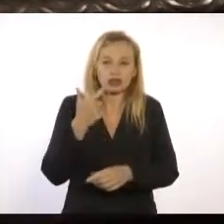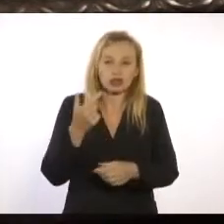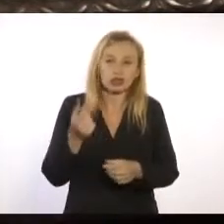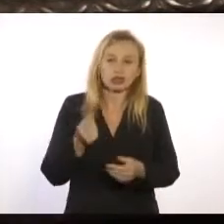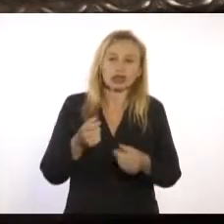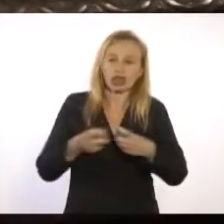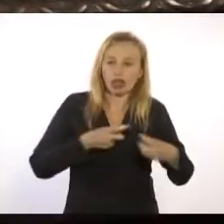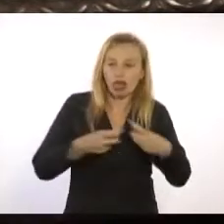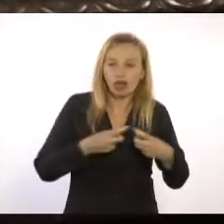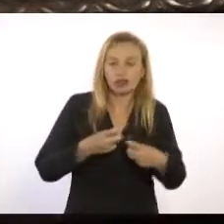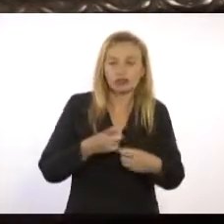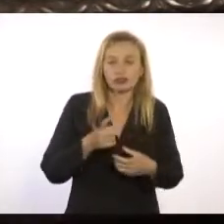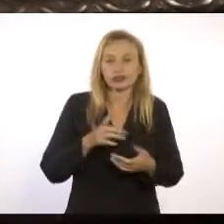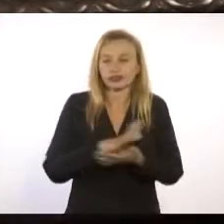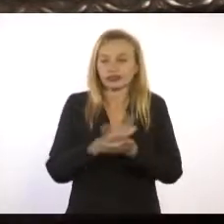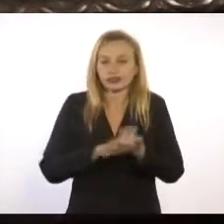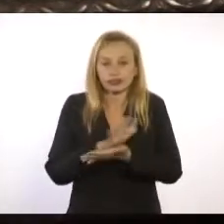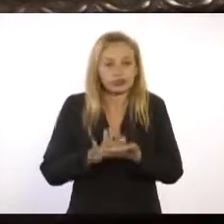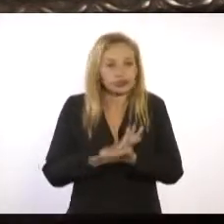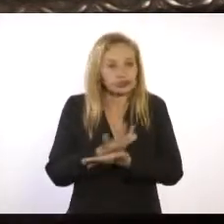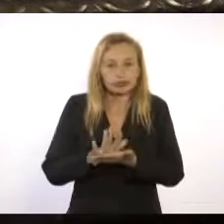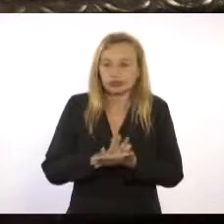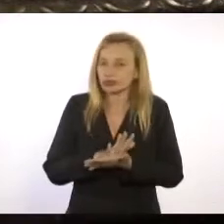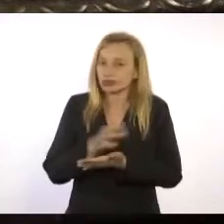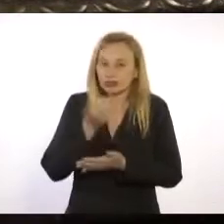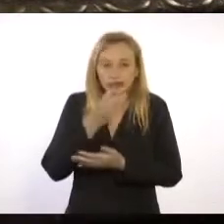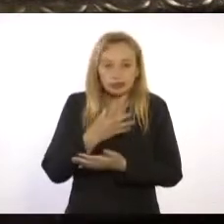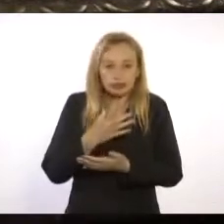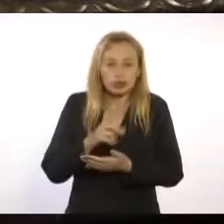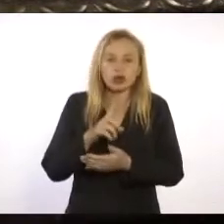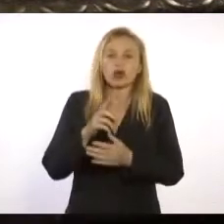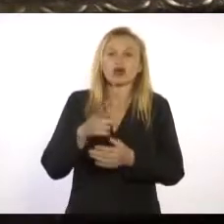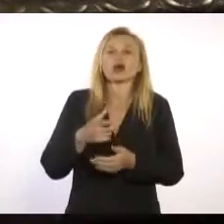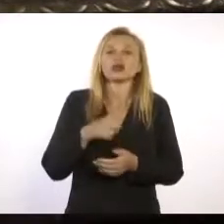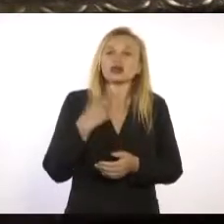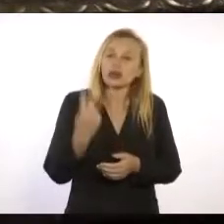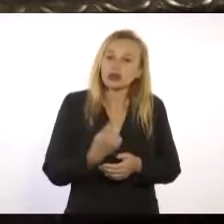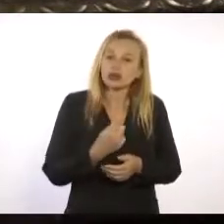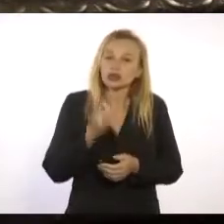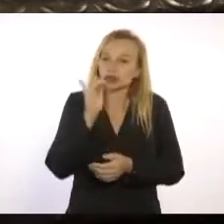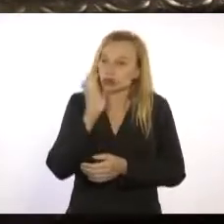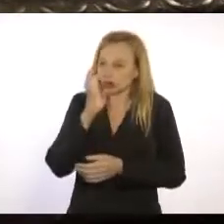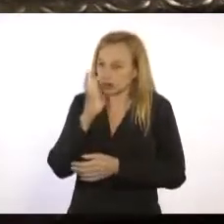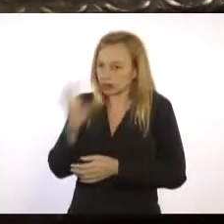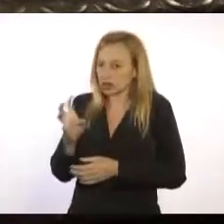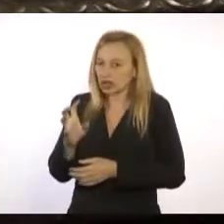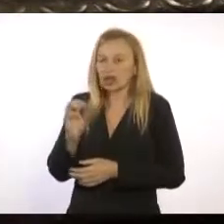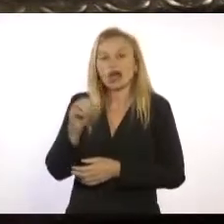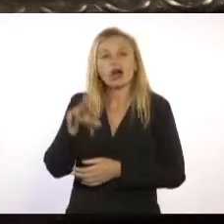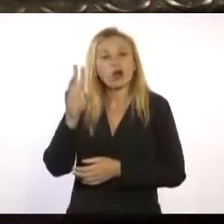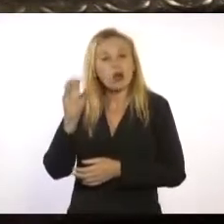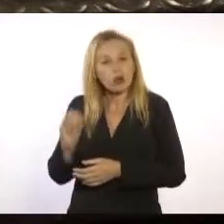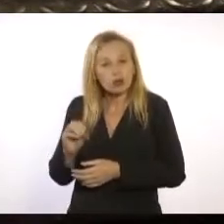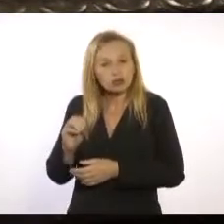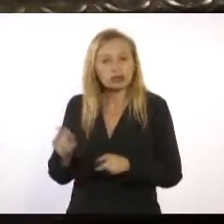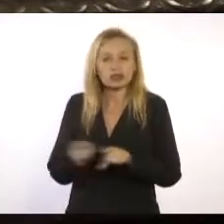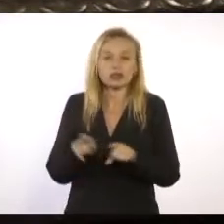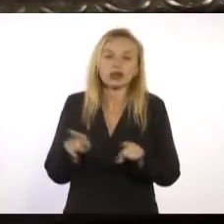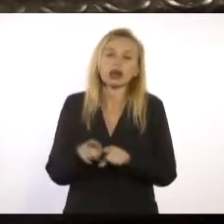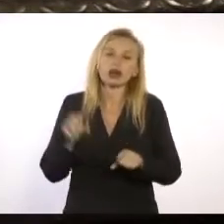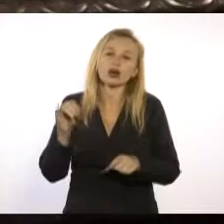certo. Nós, quando fizemos a denúncia à ONU e à OEA, essa mesma que sofreu